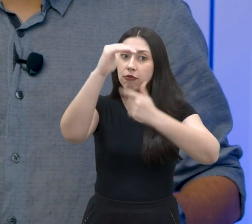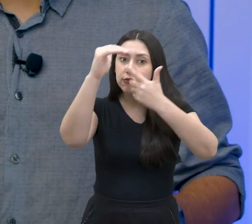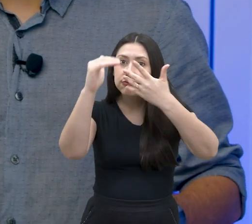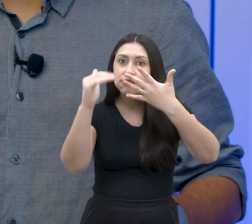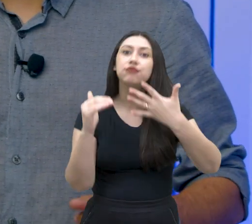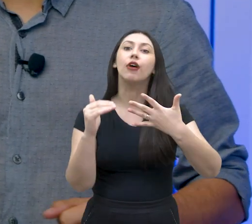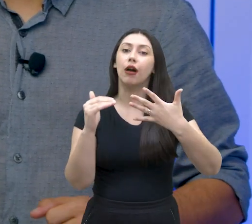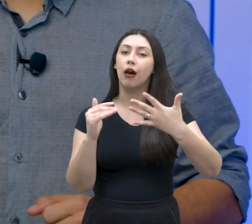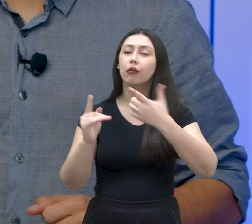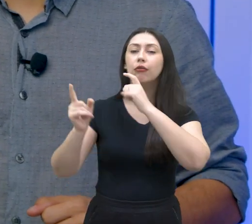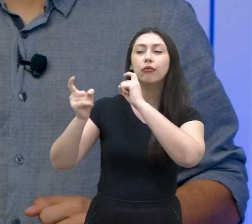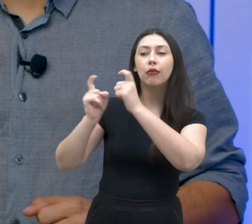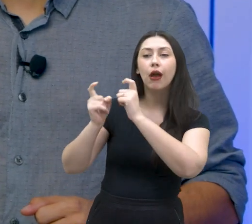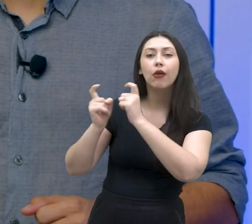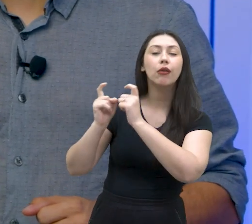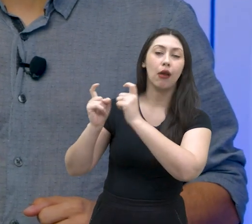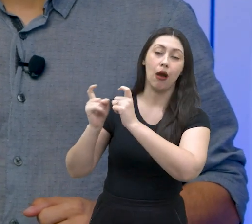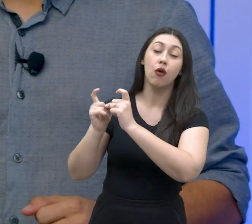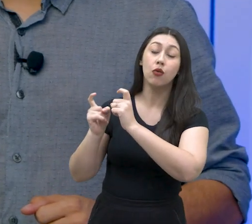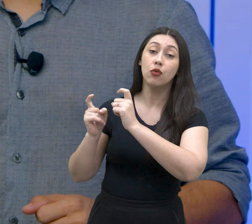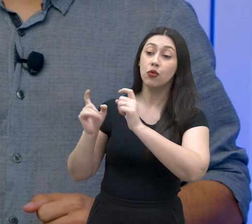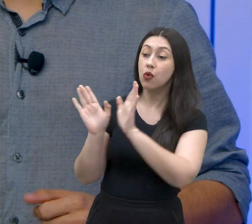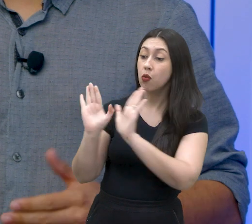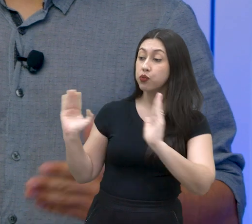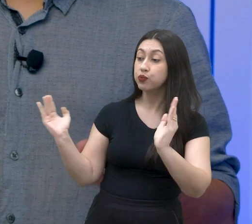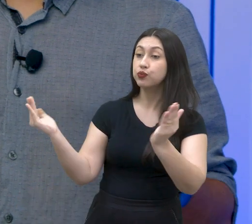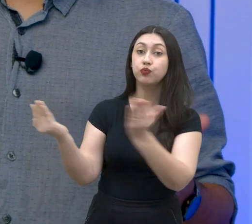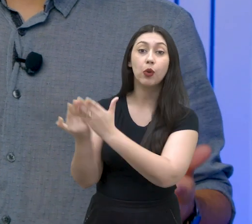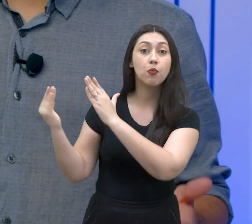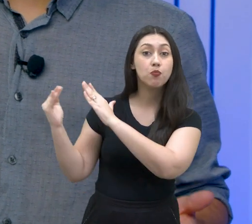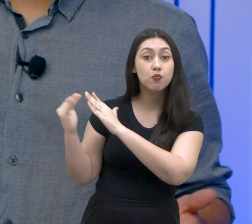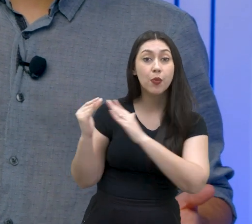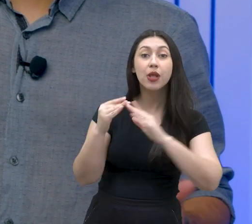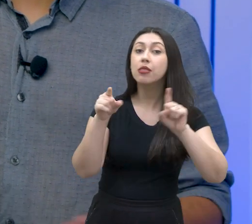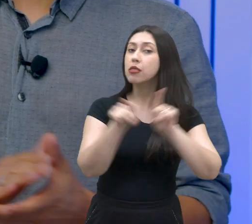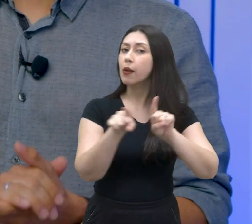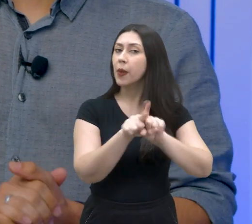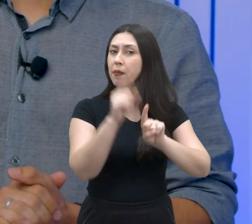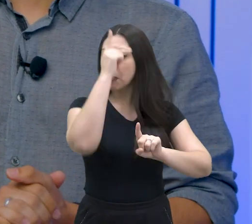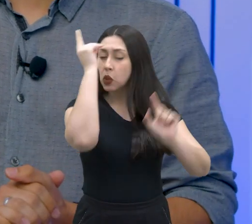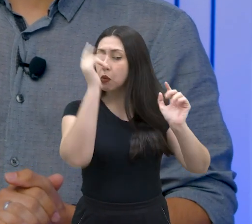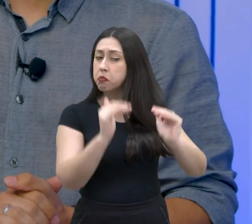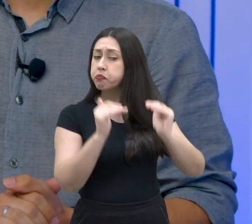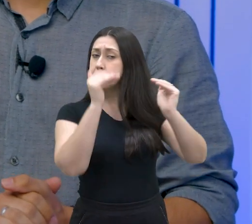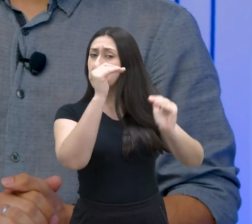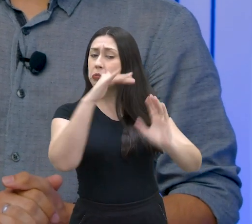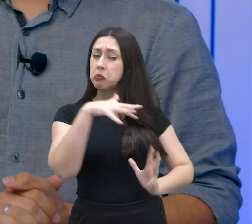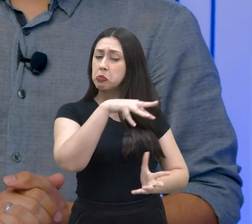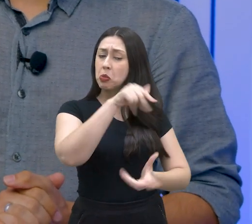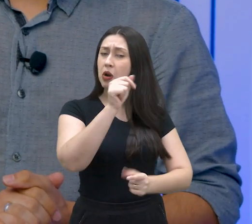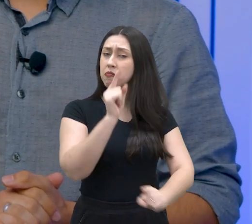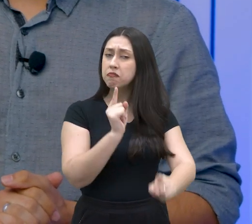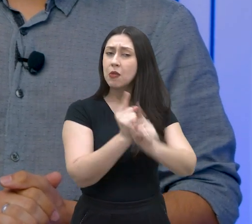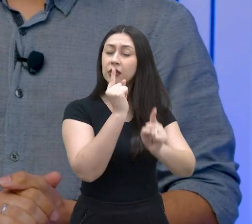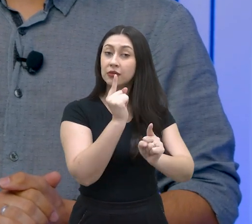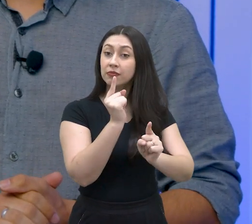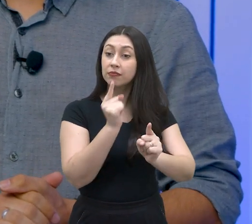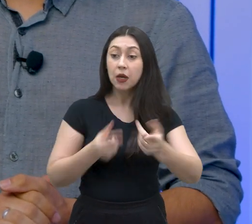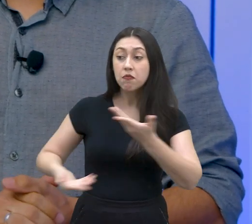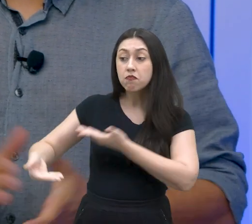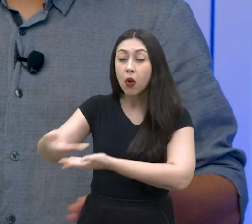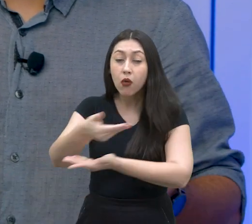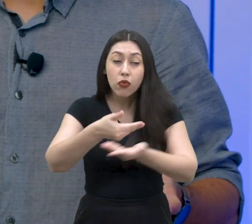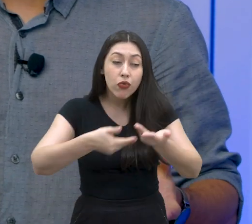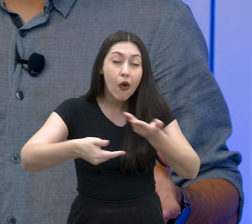diferentes níveis, desde a reunião de condomínio até um encontro de autoridades internacionais. Relações que têm